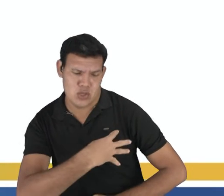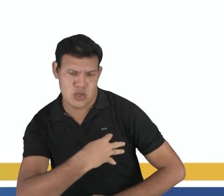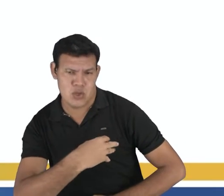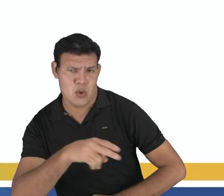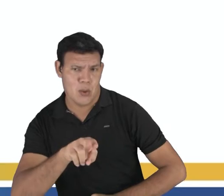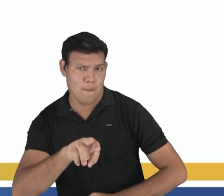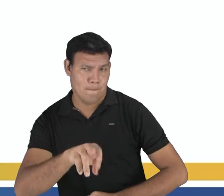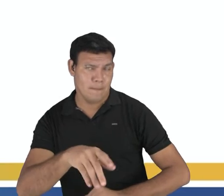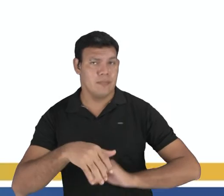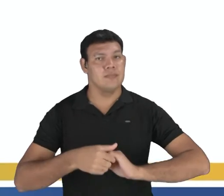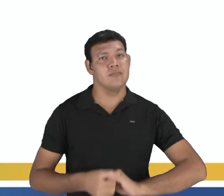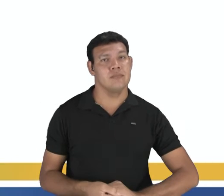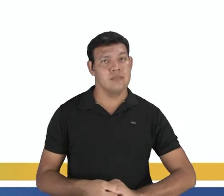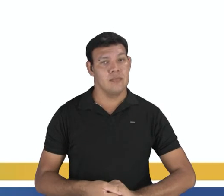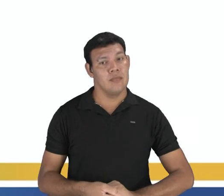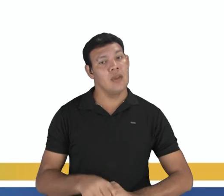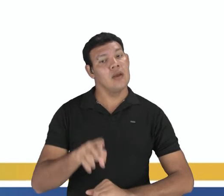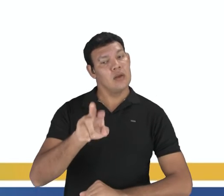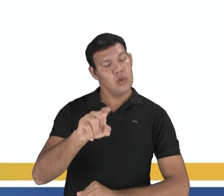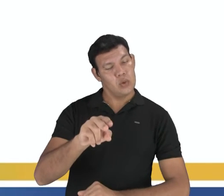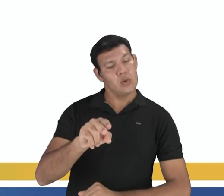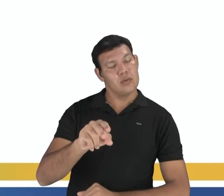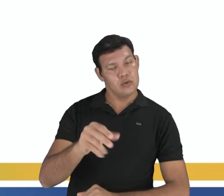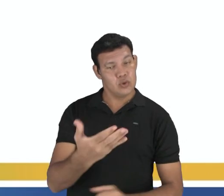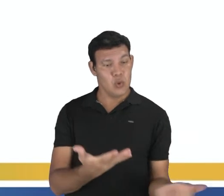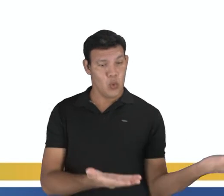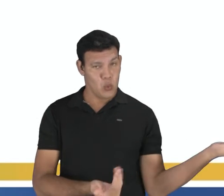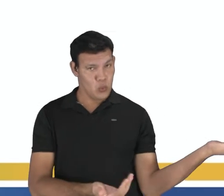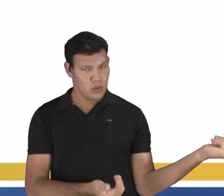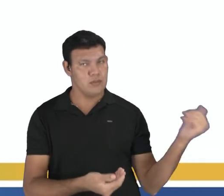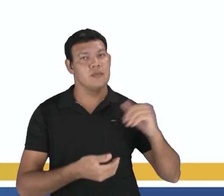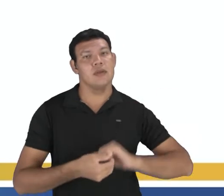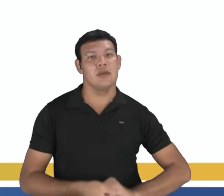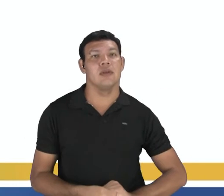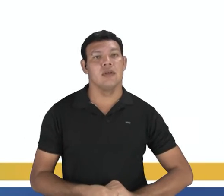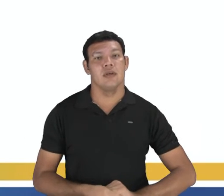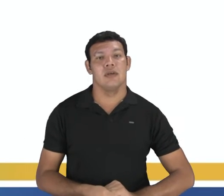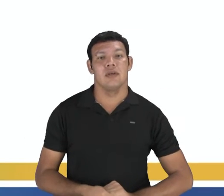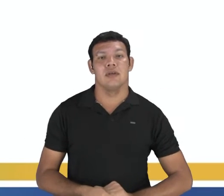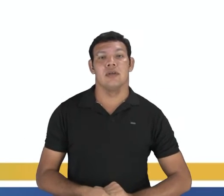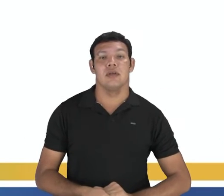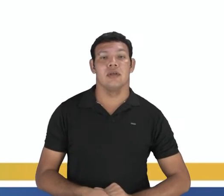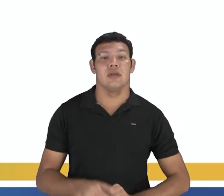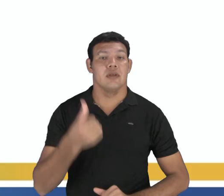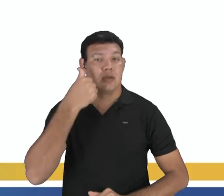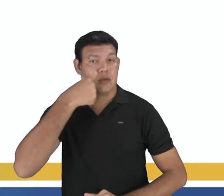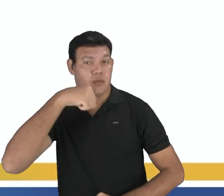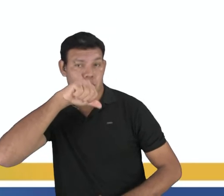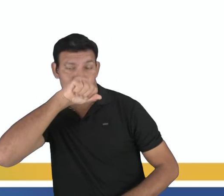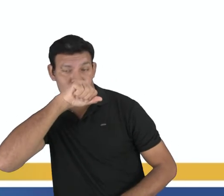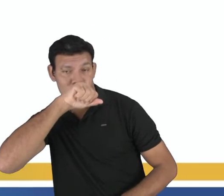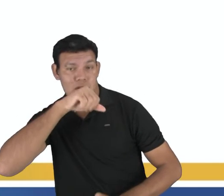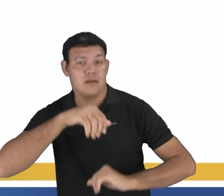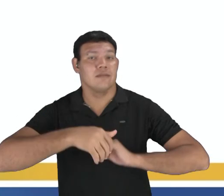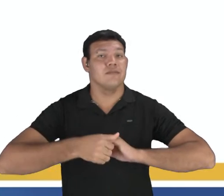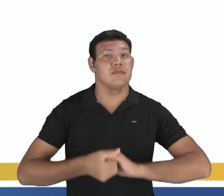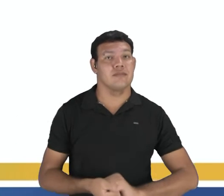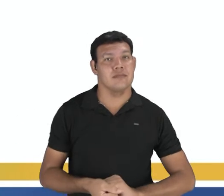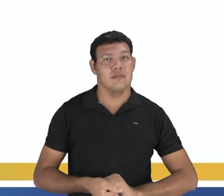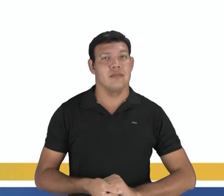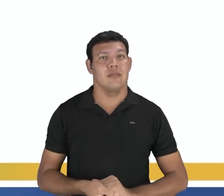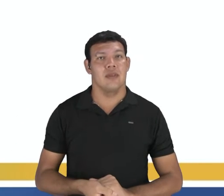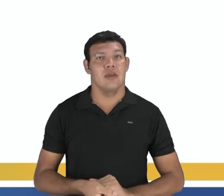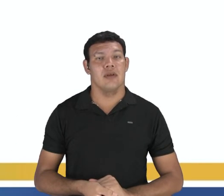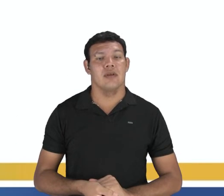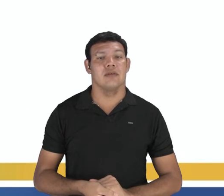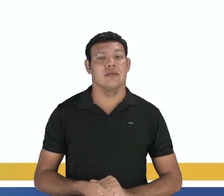Are Young Brothers seu irmão mais novo Ramon sua mãe and over por